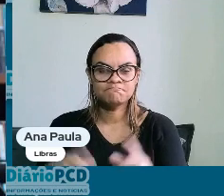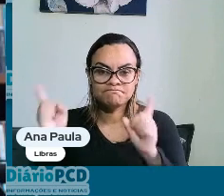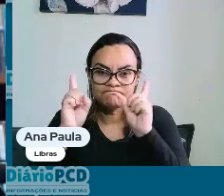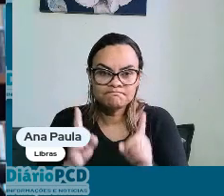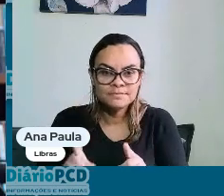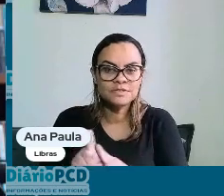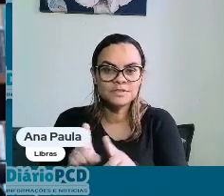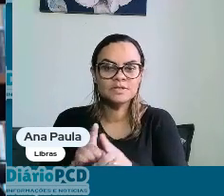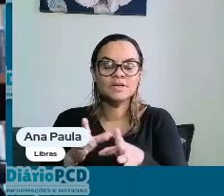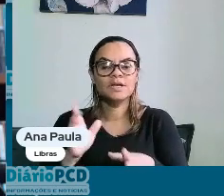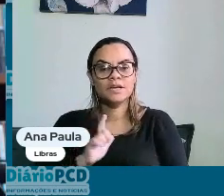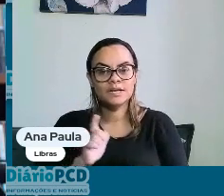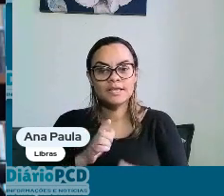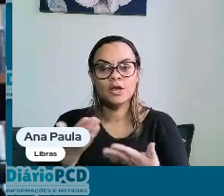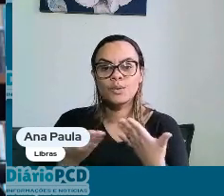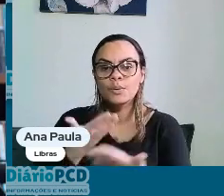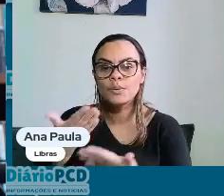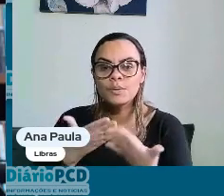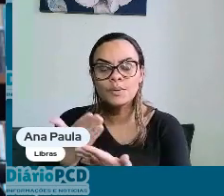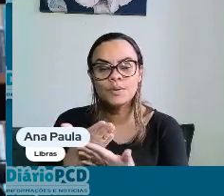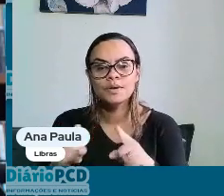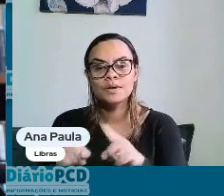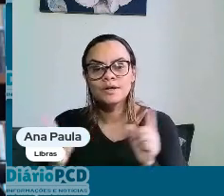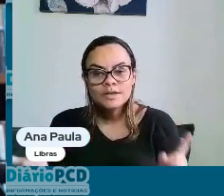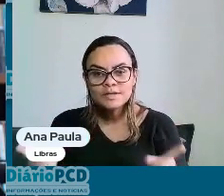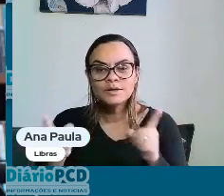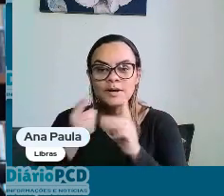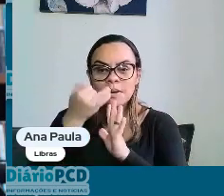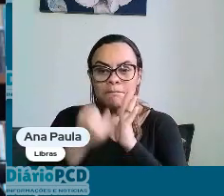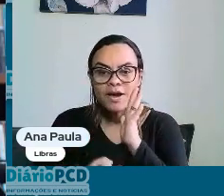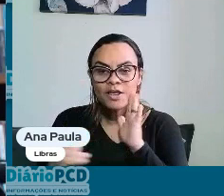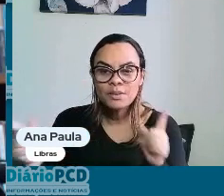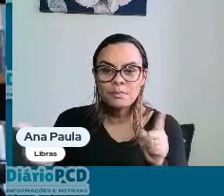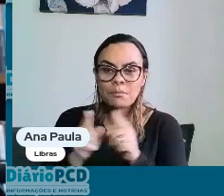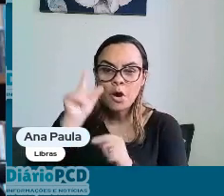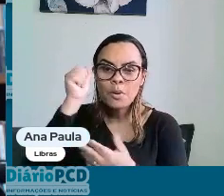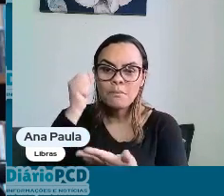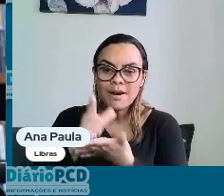deficientes, ter esse tratamento e redução de impostos, inclusive.